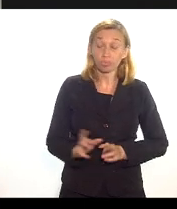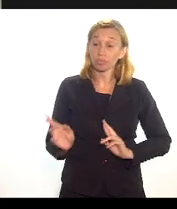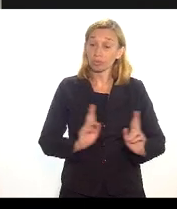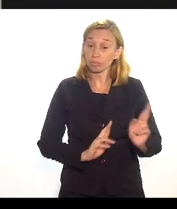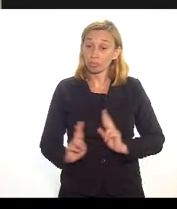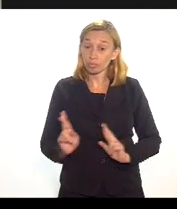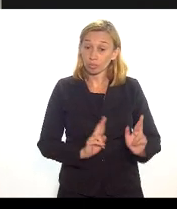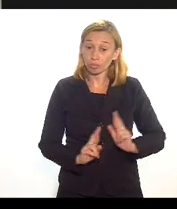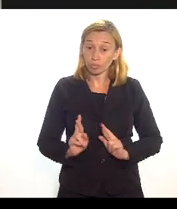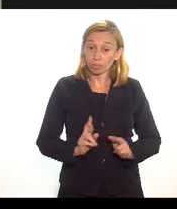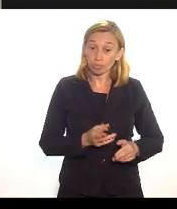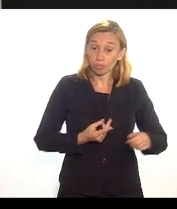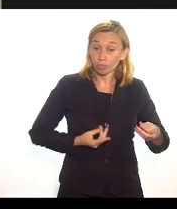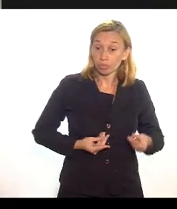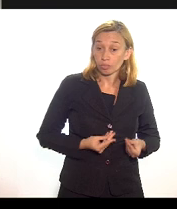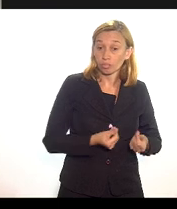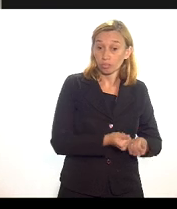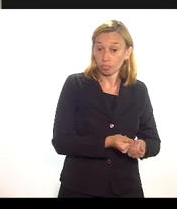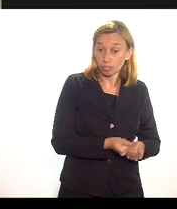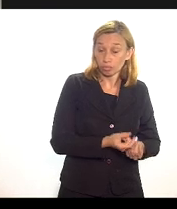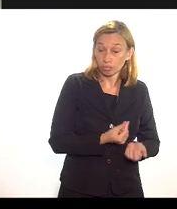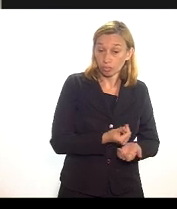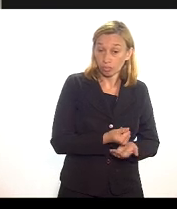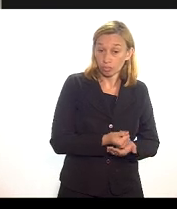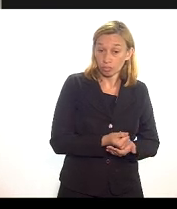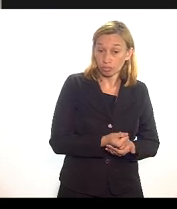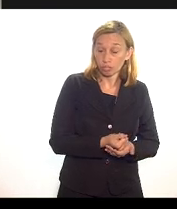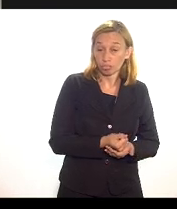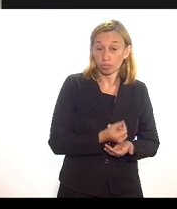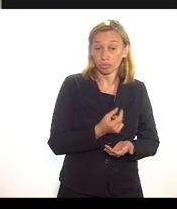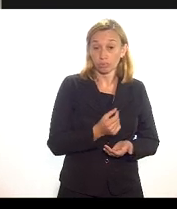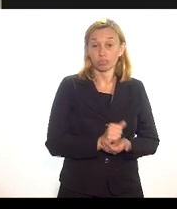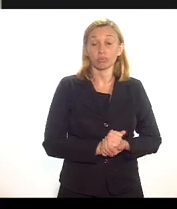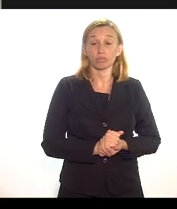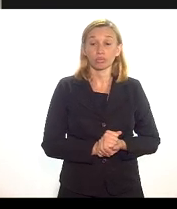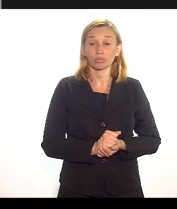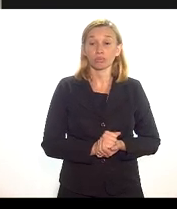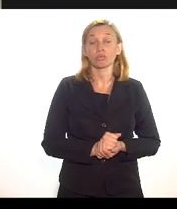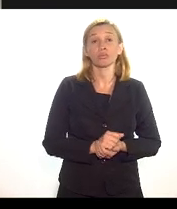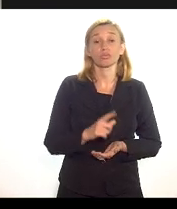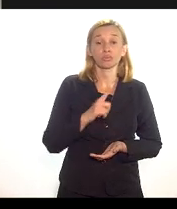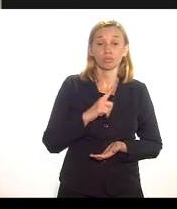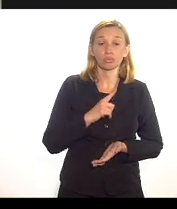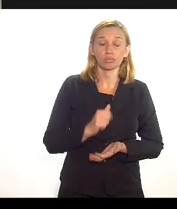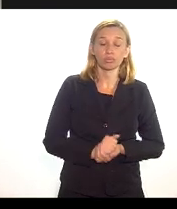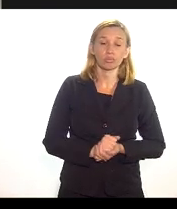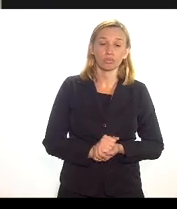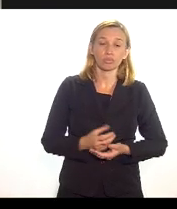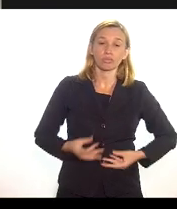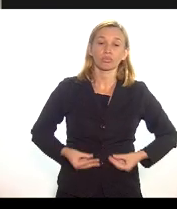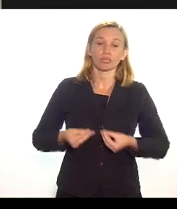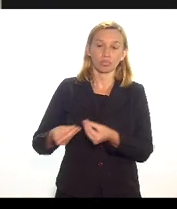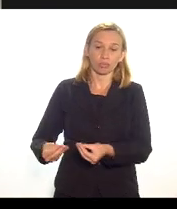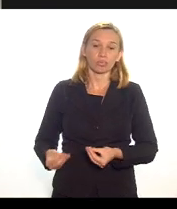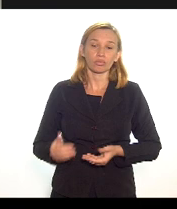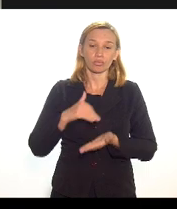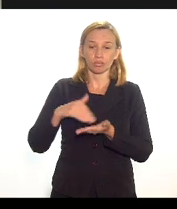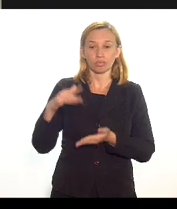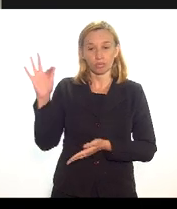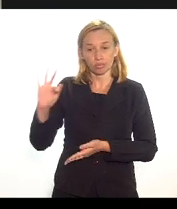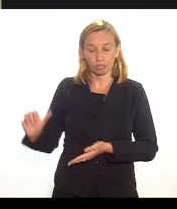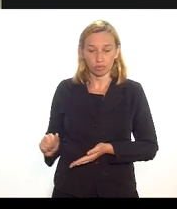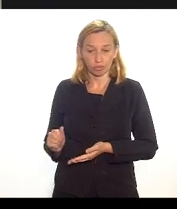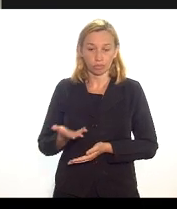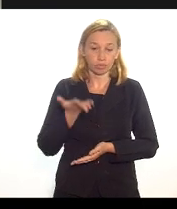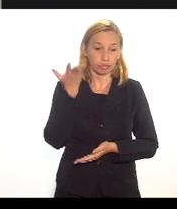relação das despesas de P&D, sempre e não sempre, nós temos, foram fornecidas à Secretaria de Fazenda no